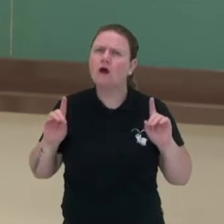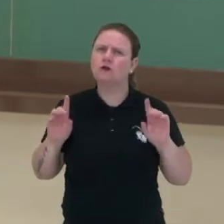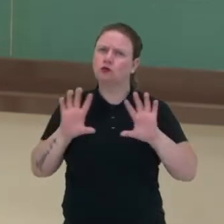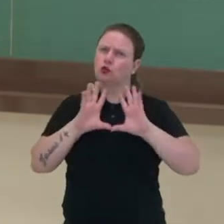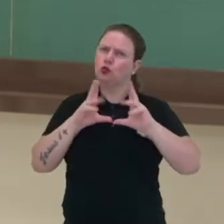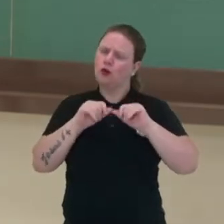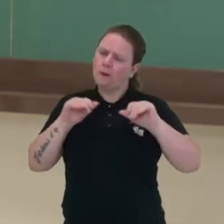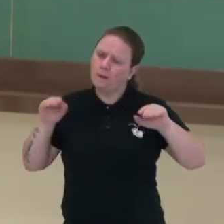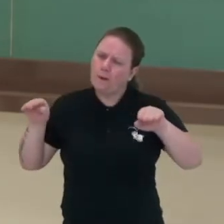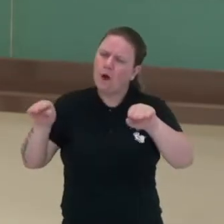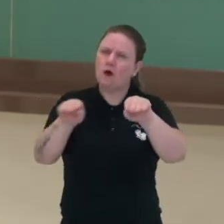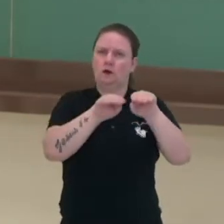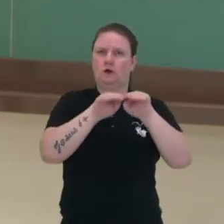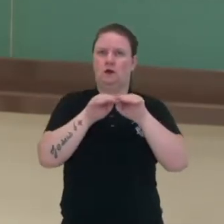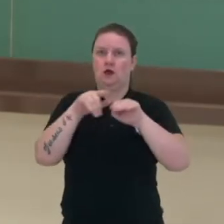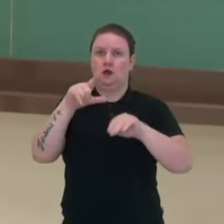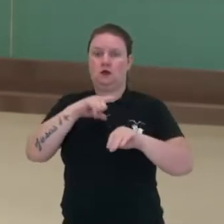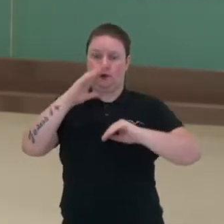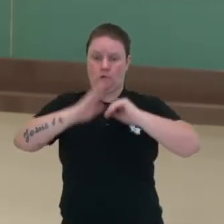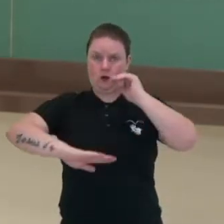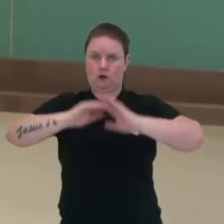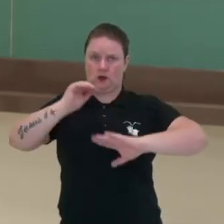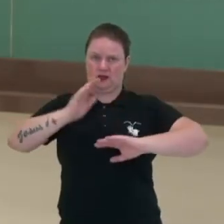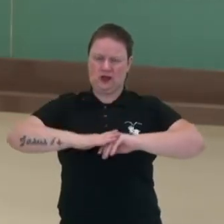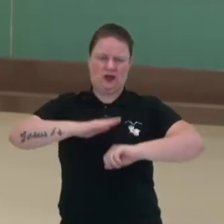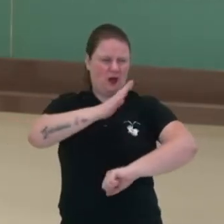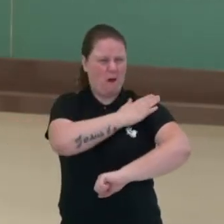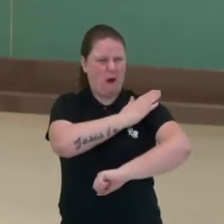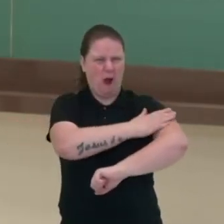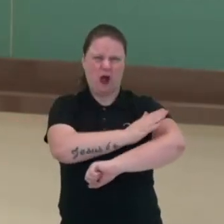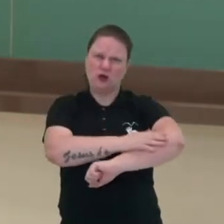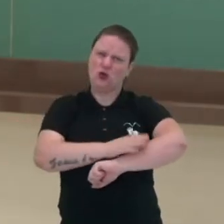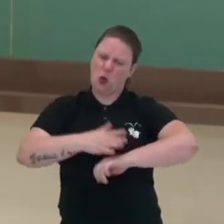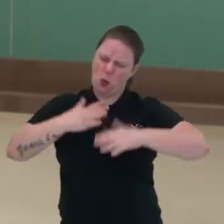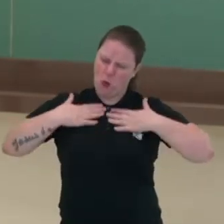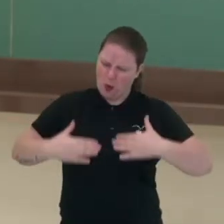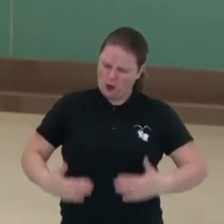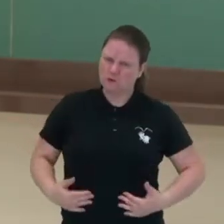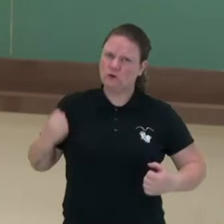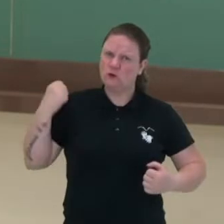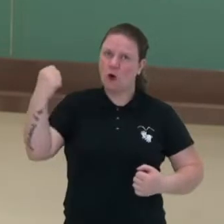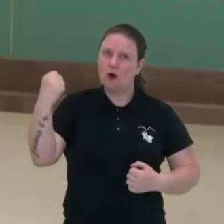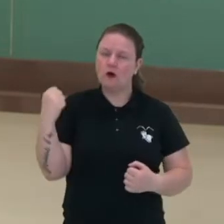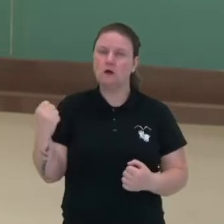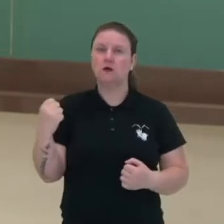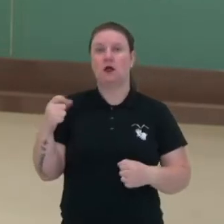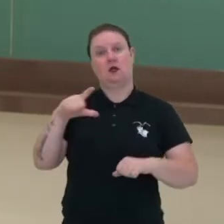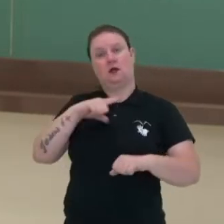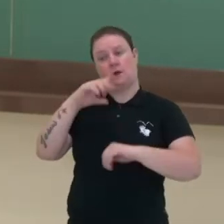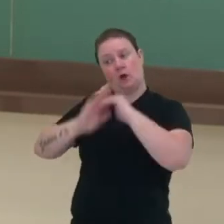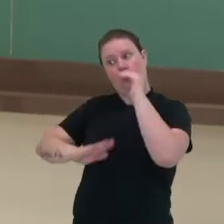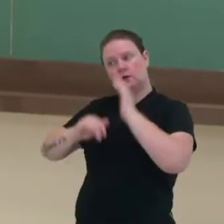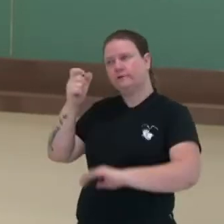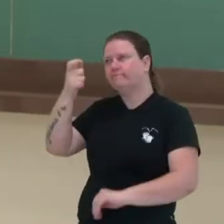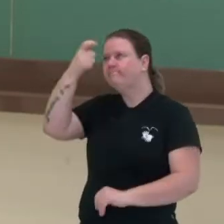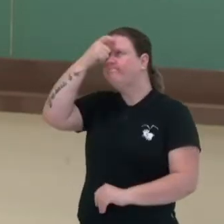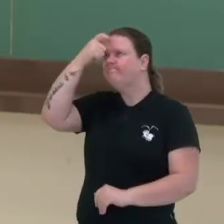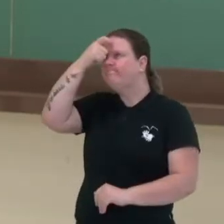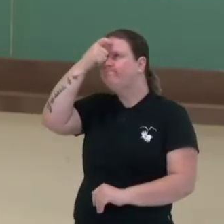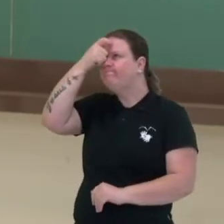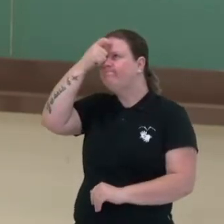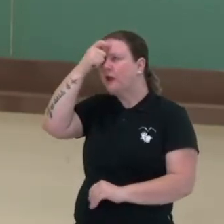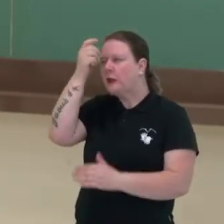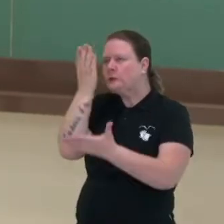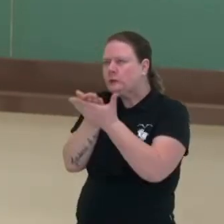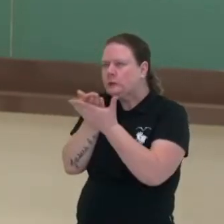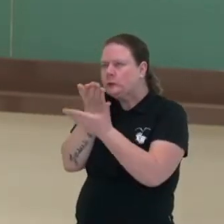que exigem mais do corpo físico e outras profissões que exigem mais da mente. Algumas profissões exigem mais